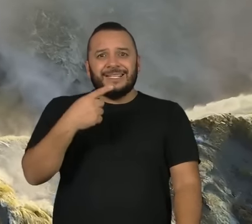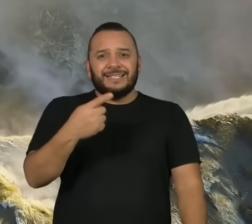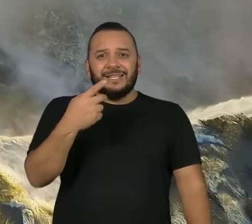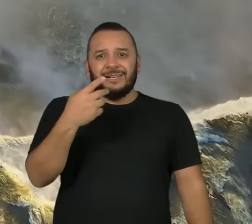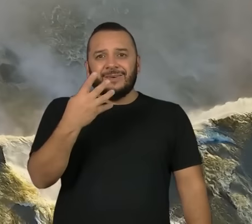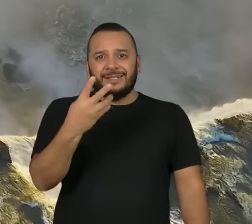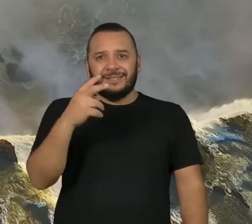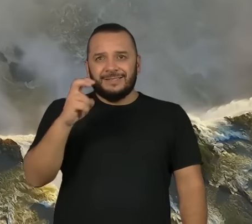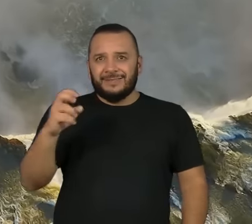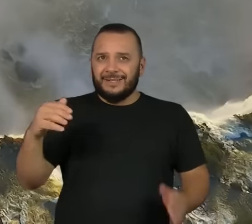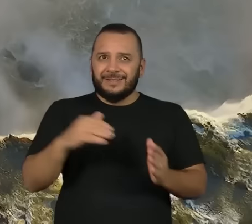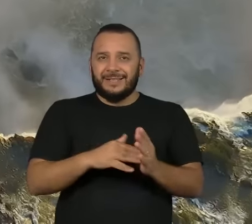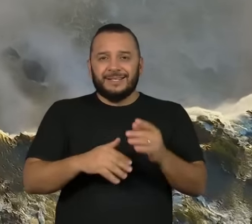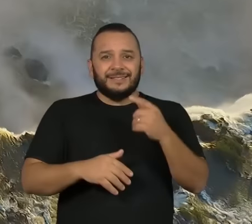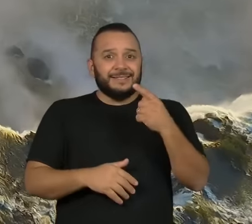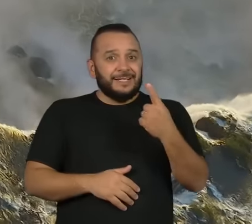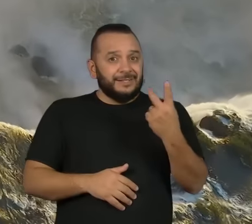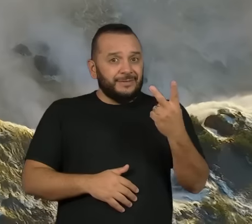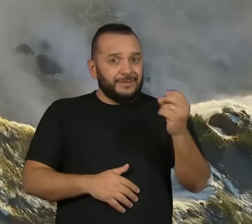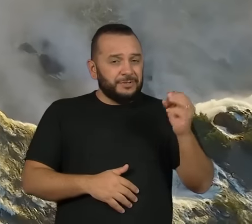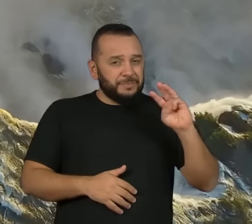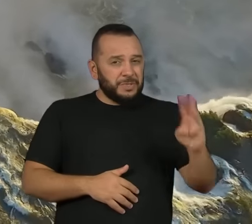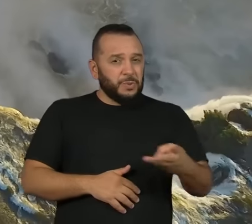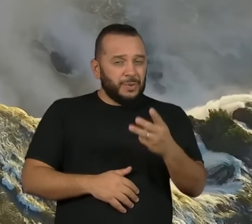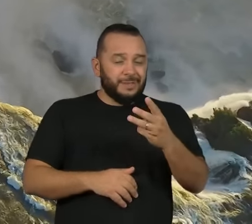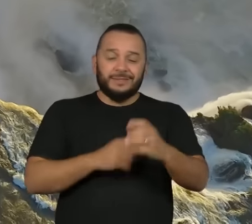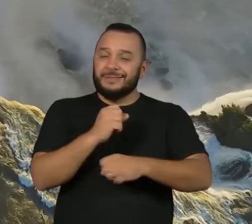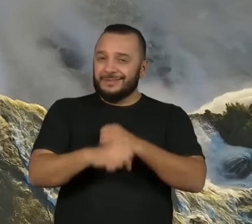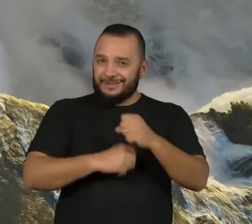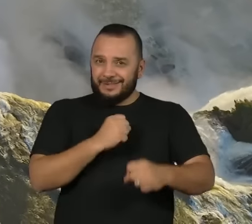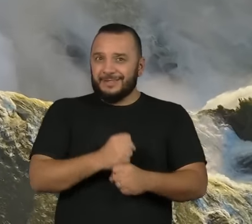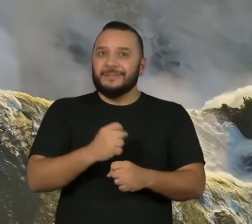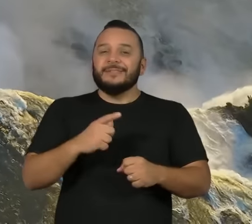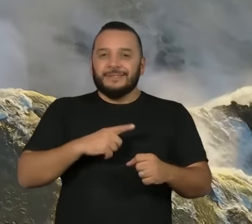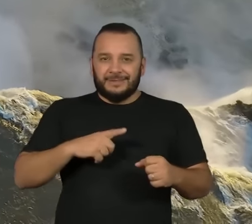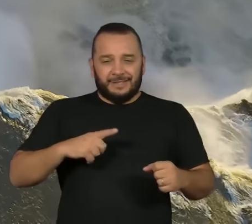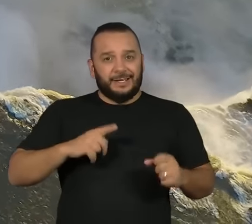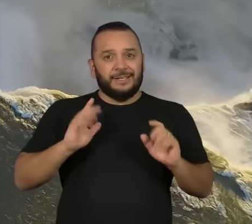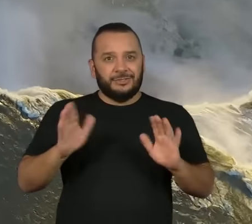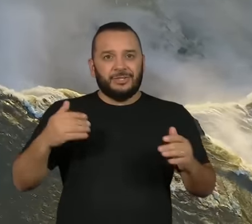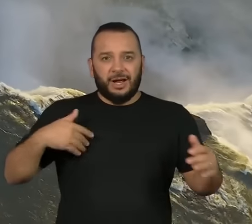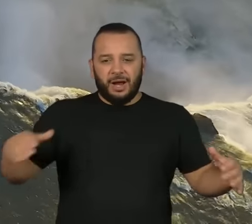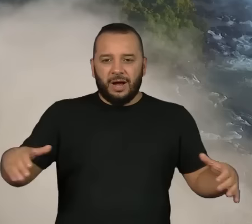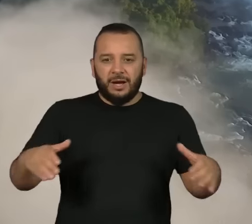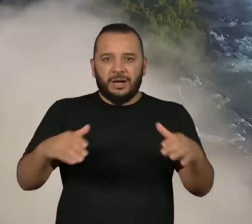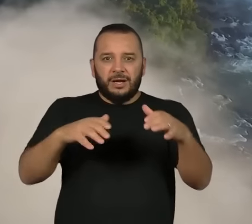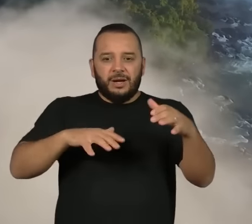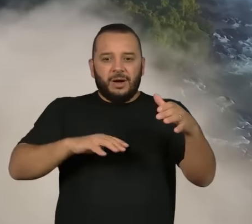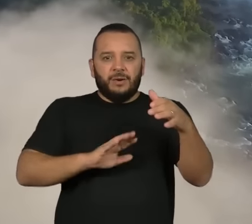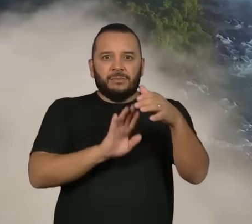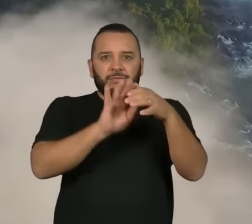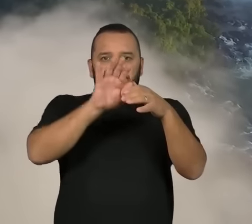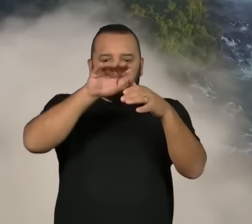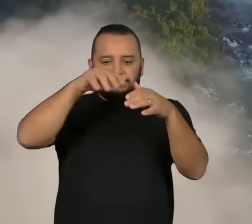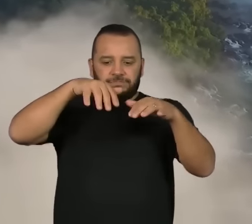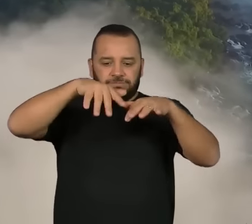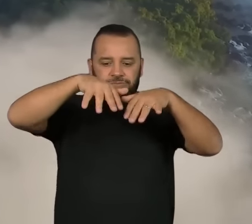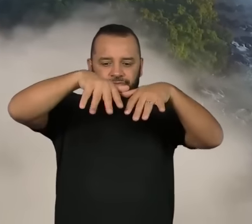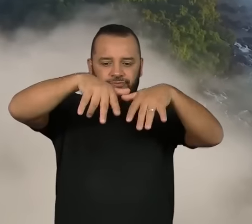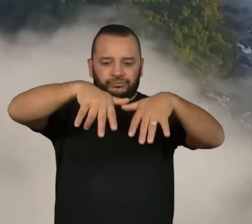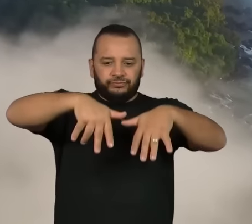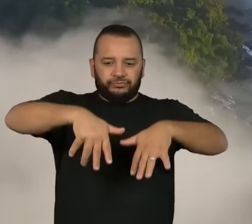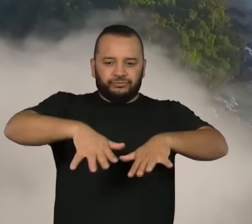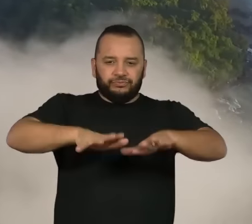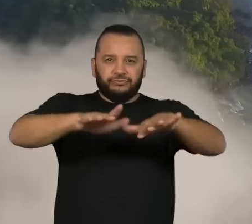e 120 milhões de anos, a partir de atividades vulcânicas não explosivas. Os derrames de lava